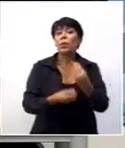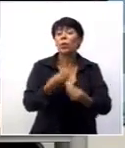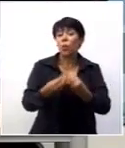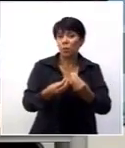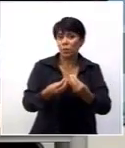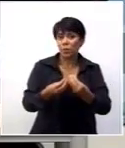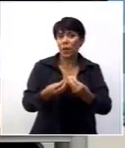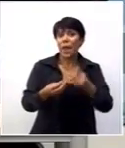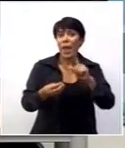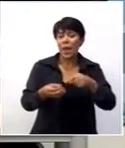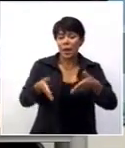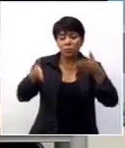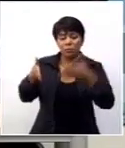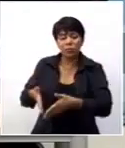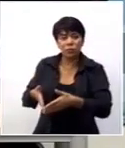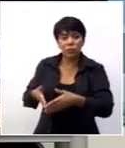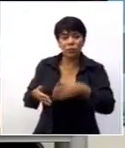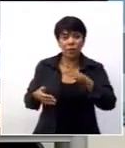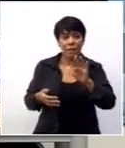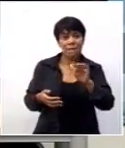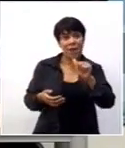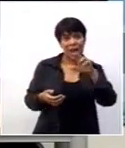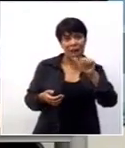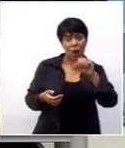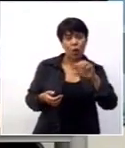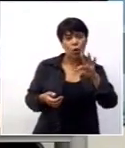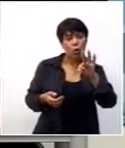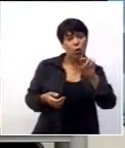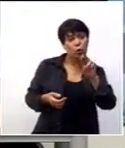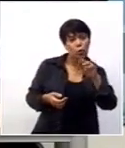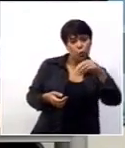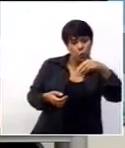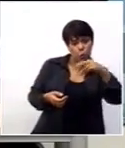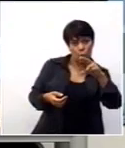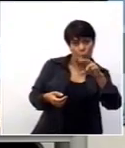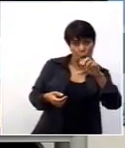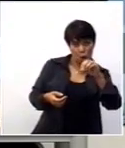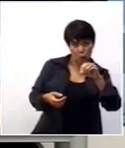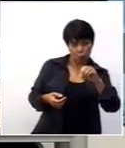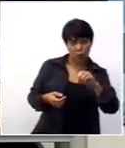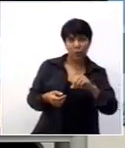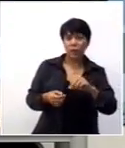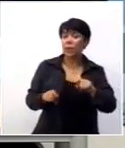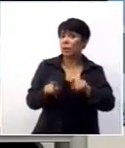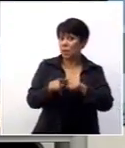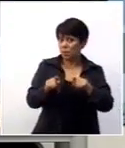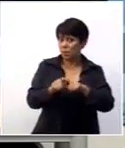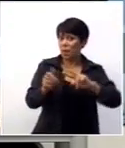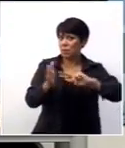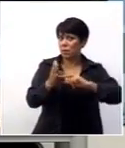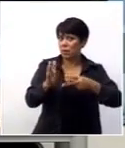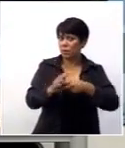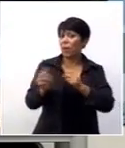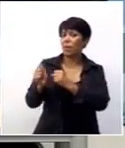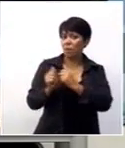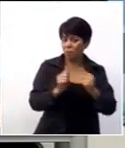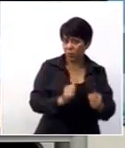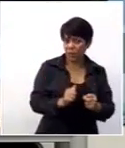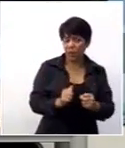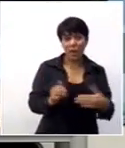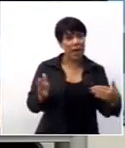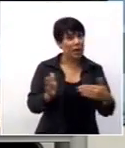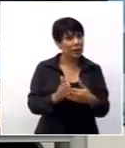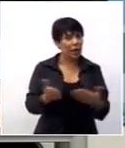para os faraós. E esses túmulos, eles são também, gente, símbolos de poder. Não é à toa que essas pirâmides estão aí até